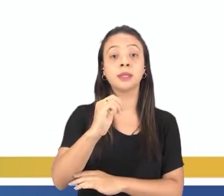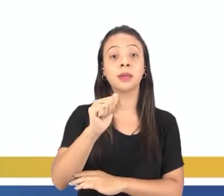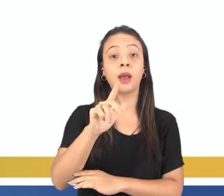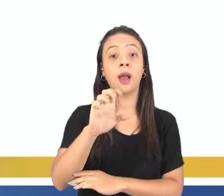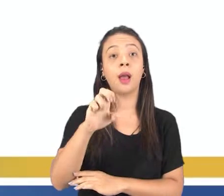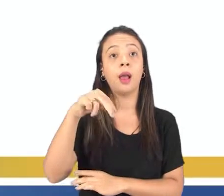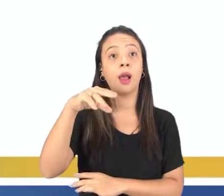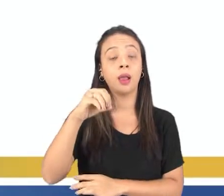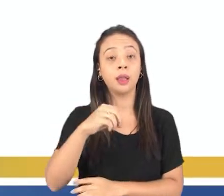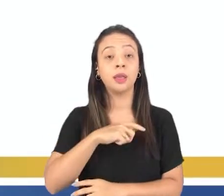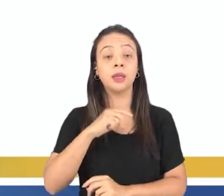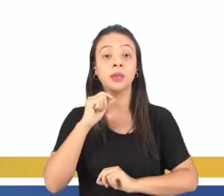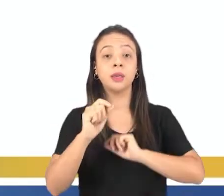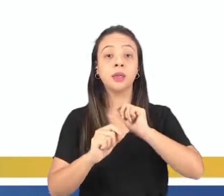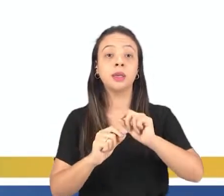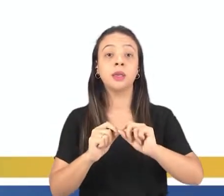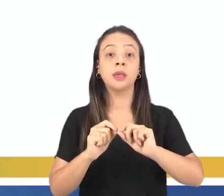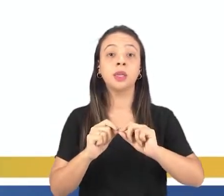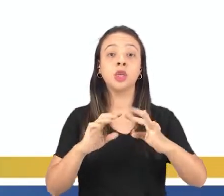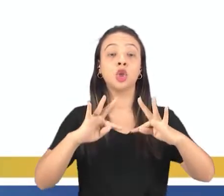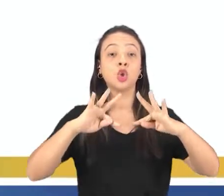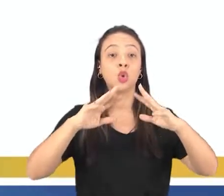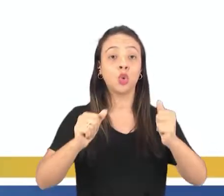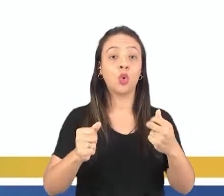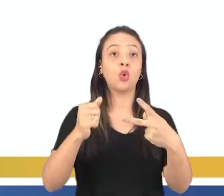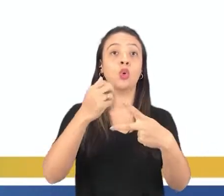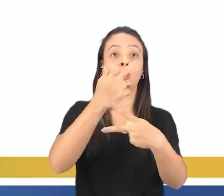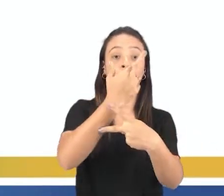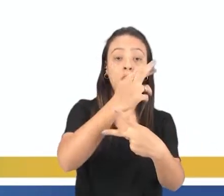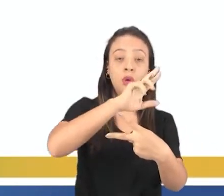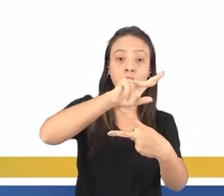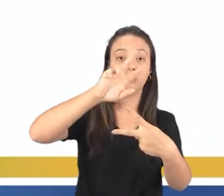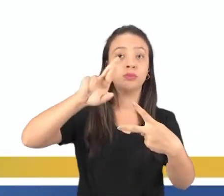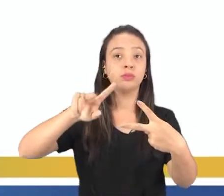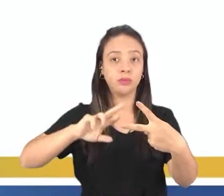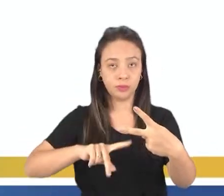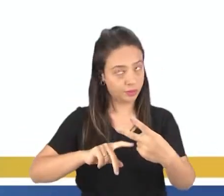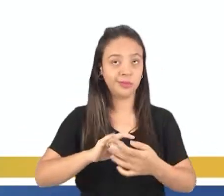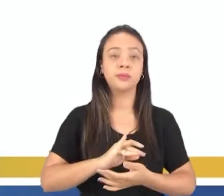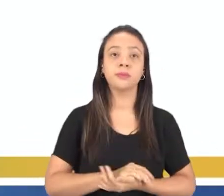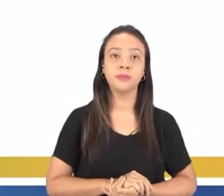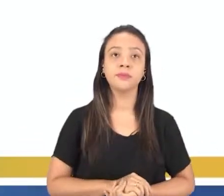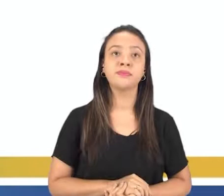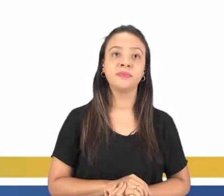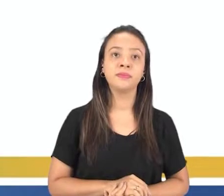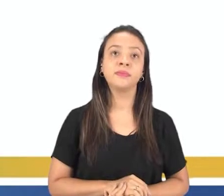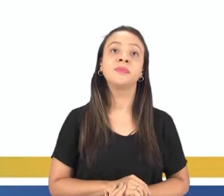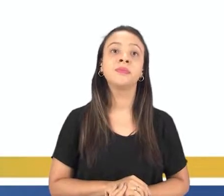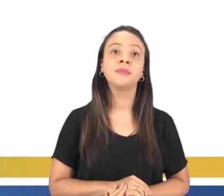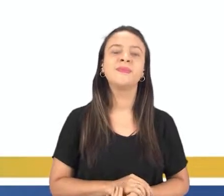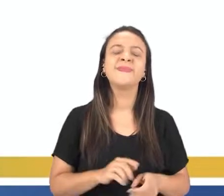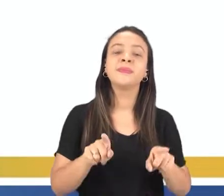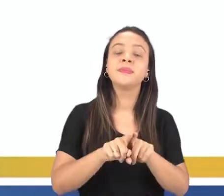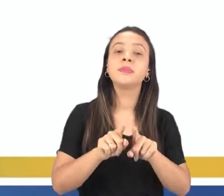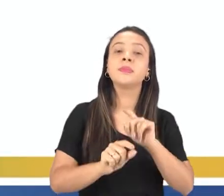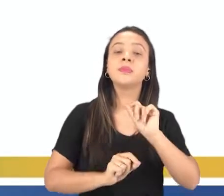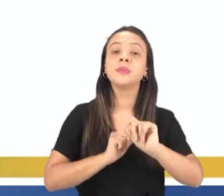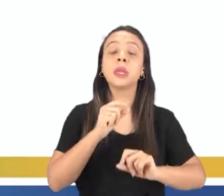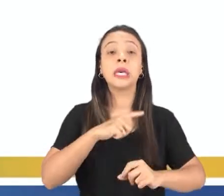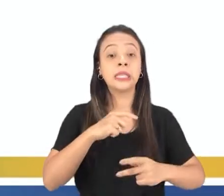possui todos os lados diferentes, certo? Muito bem. Então, e também, pessoal,